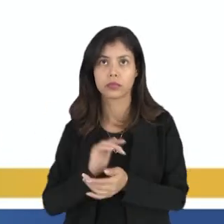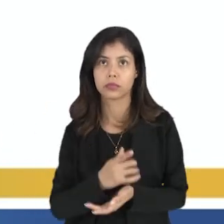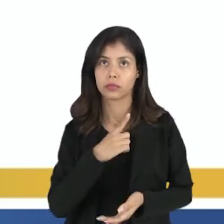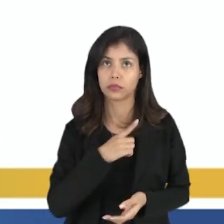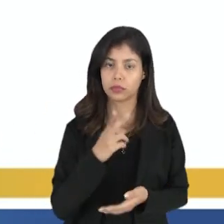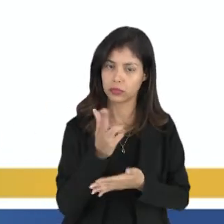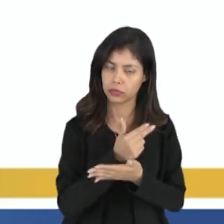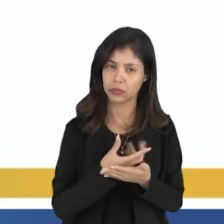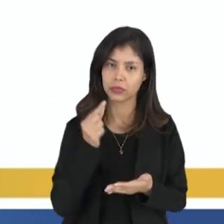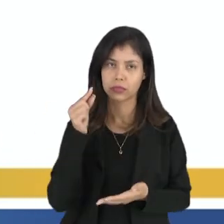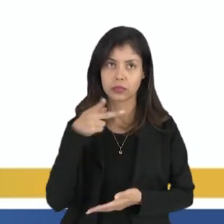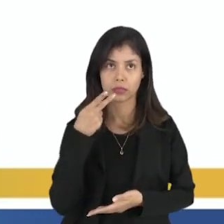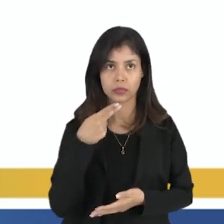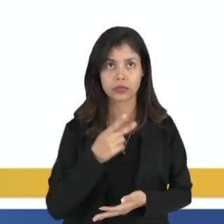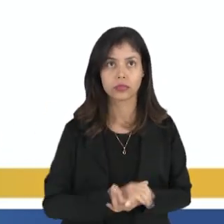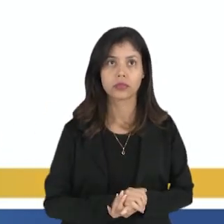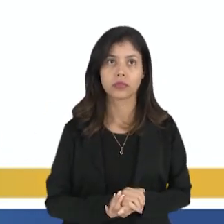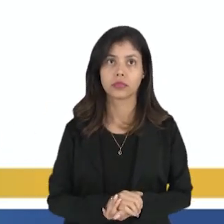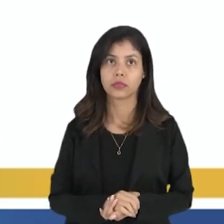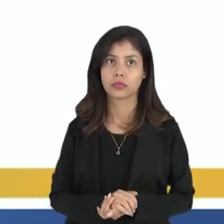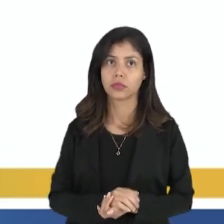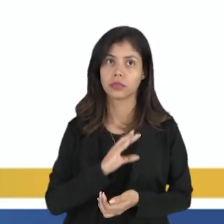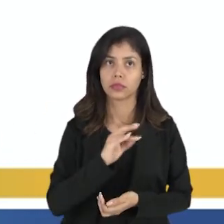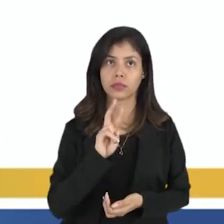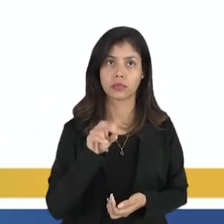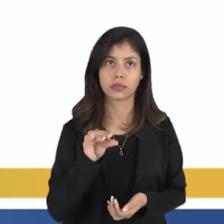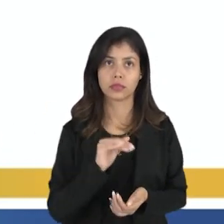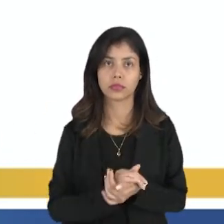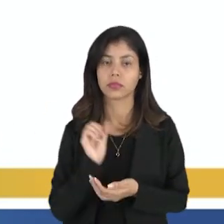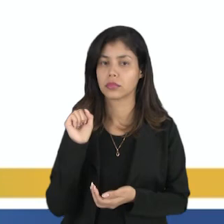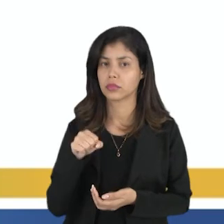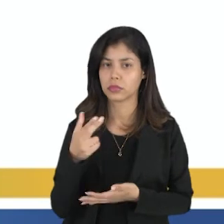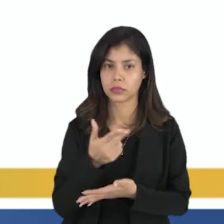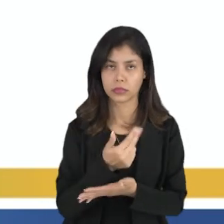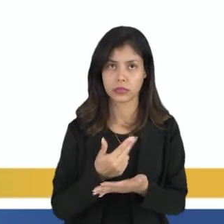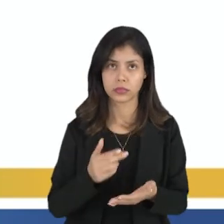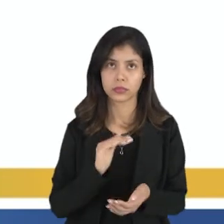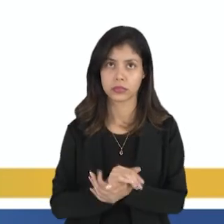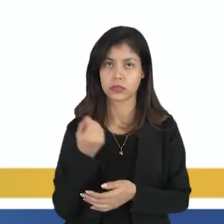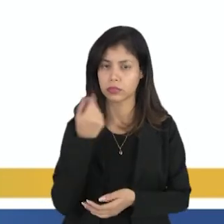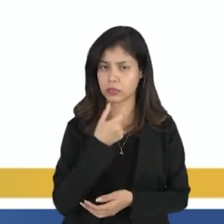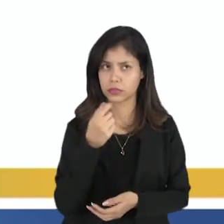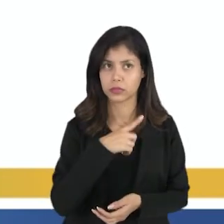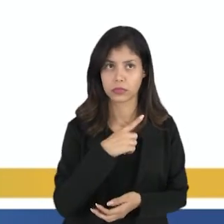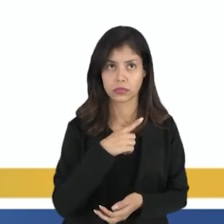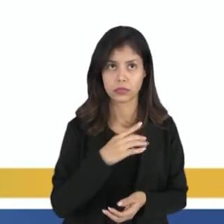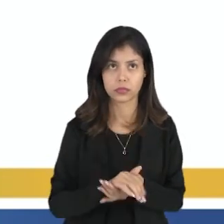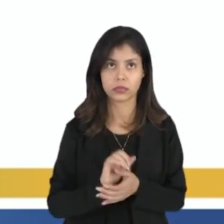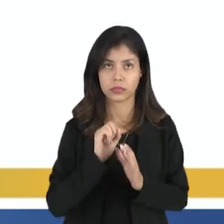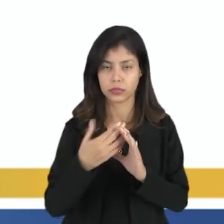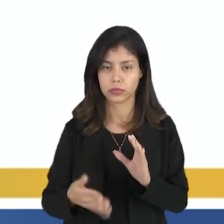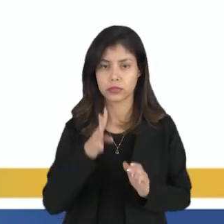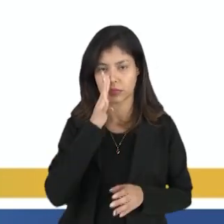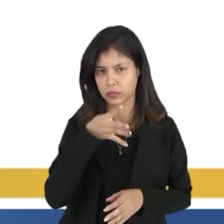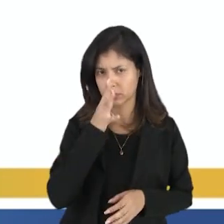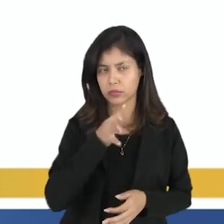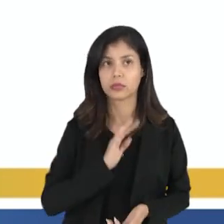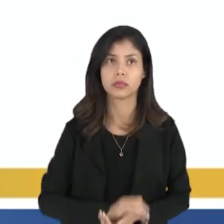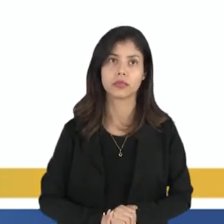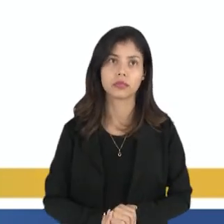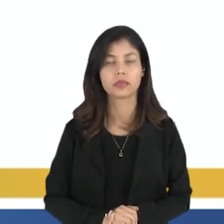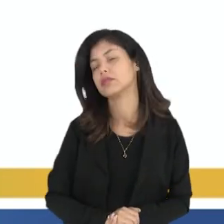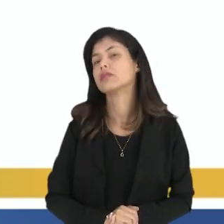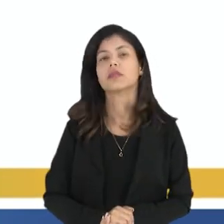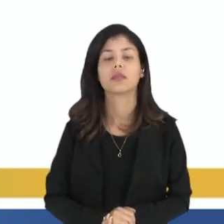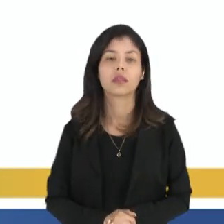contêm desenhos e pequenas falas. E cartoon é, sim, um desenho humorístico que tem como característica a